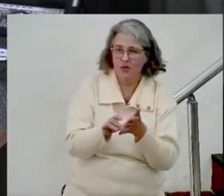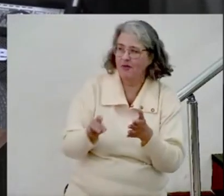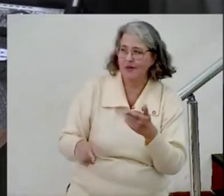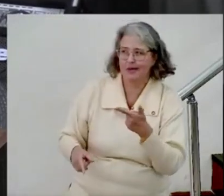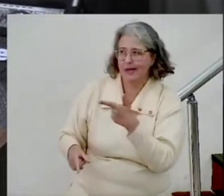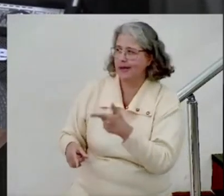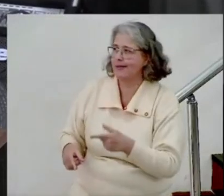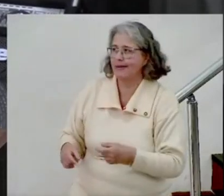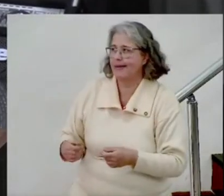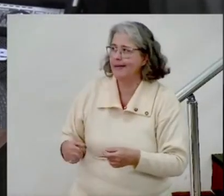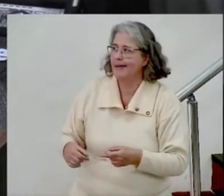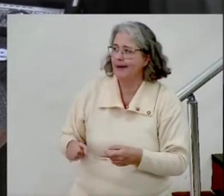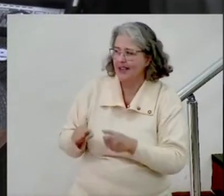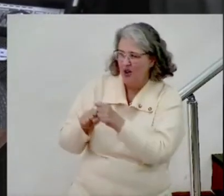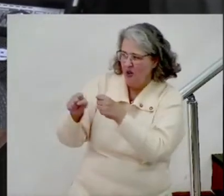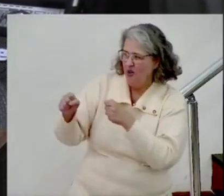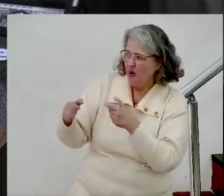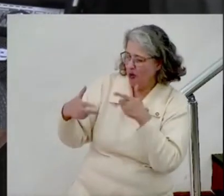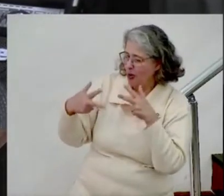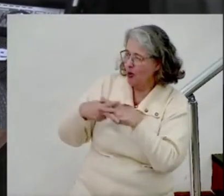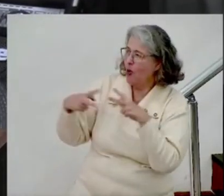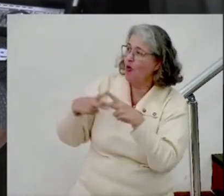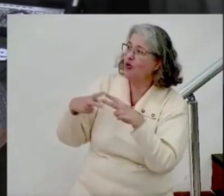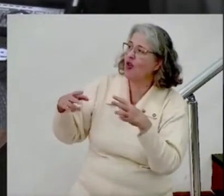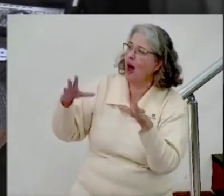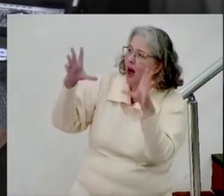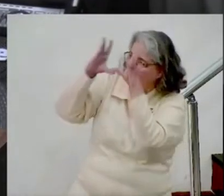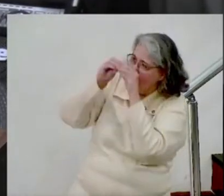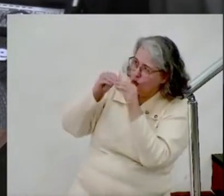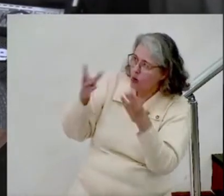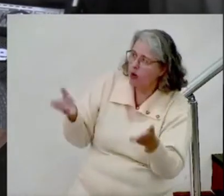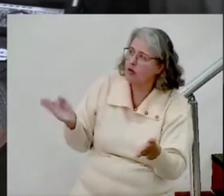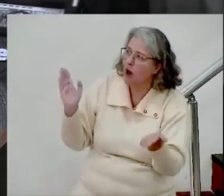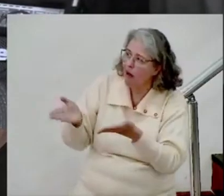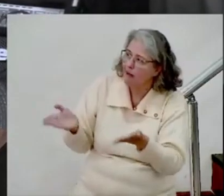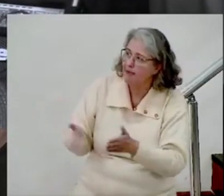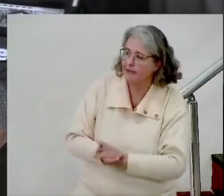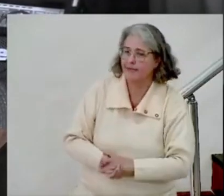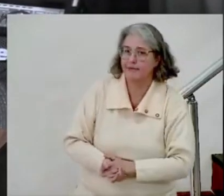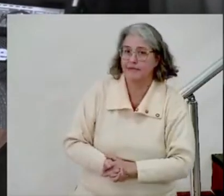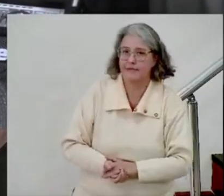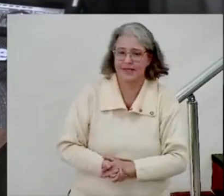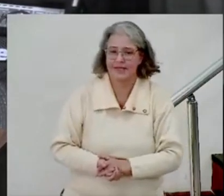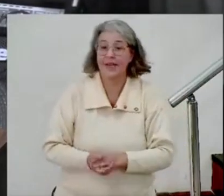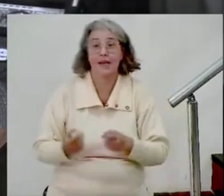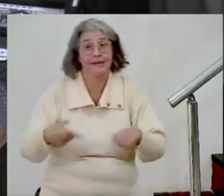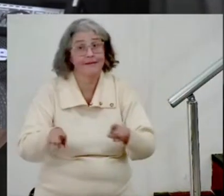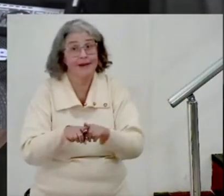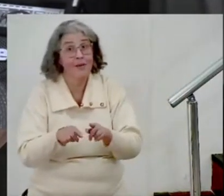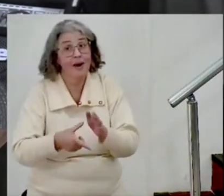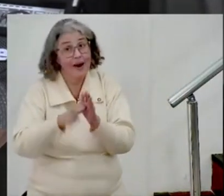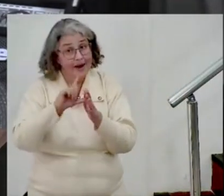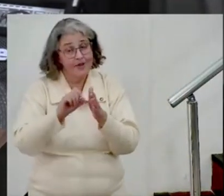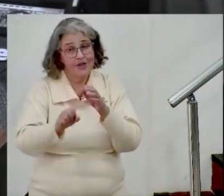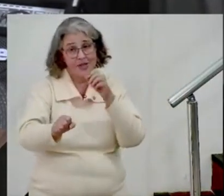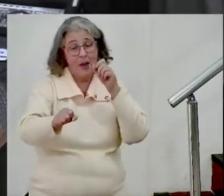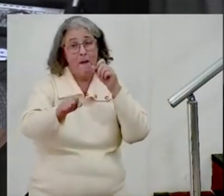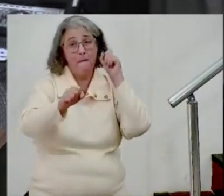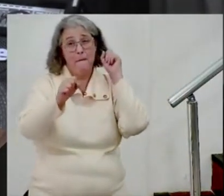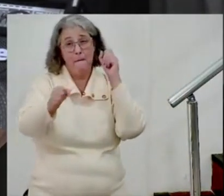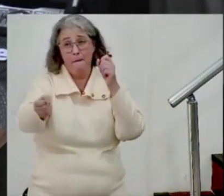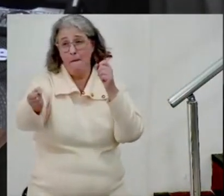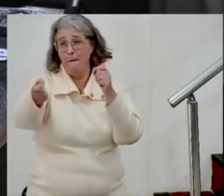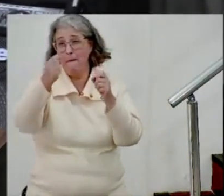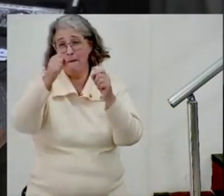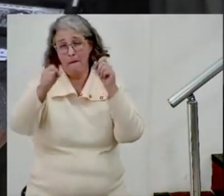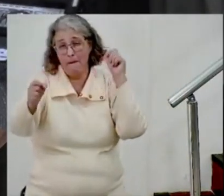conversa. É muita flecha voando. Primeiro choveu pedra, agora chove flecha. E assim você tem os retratos